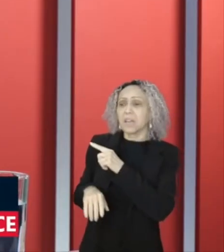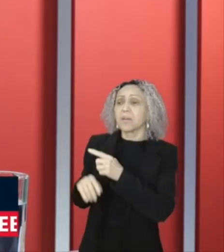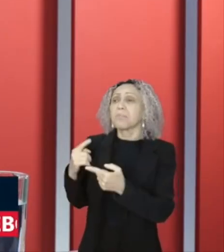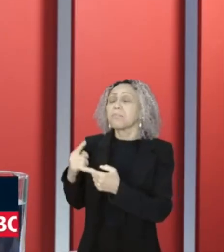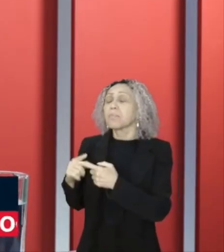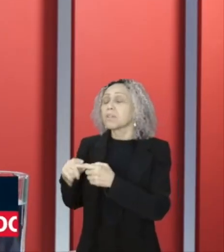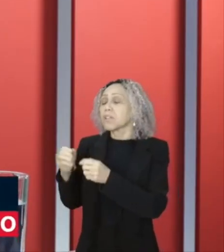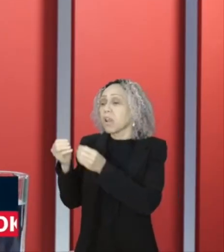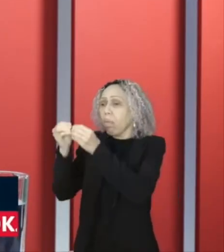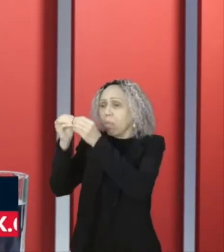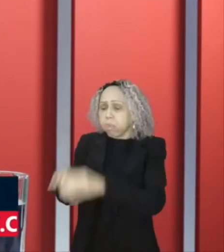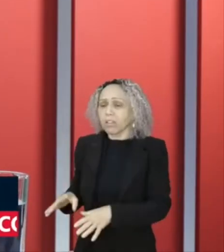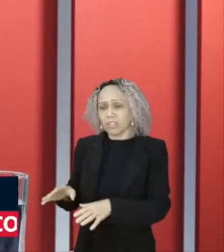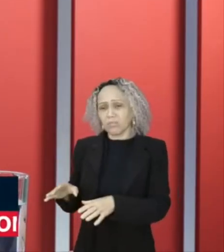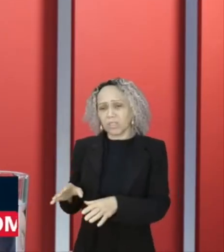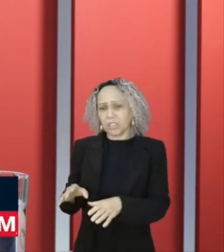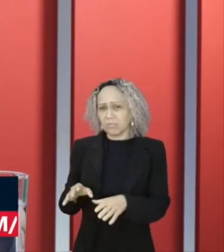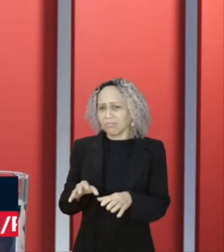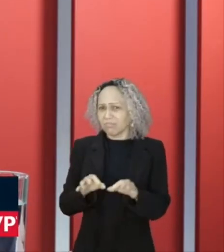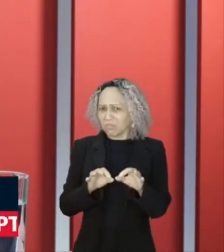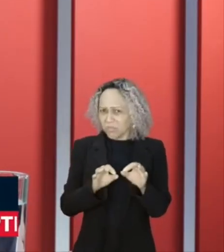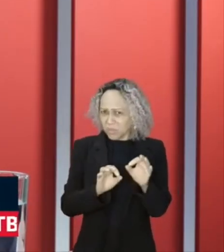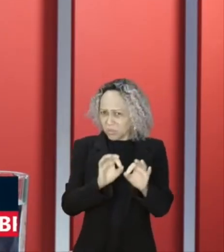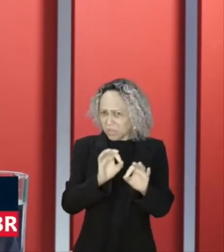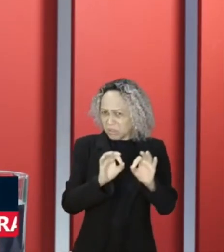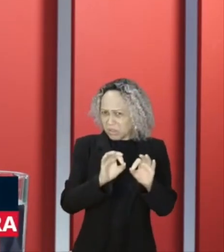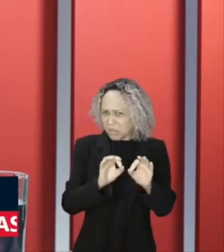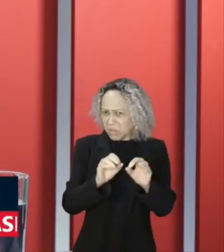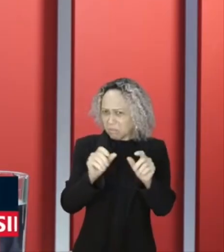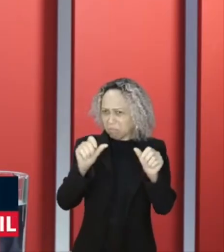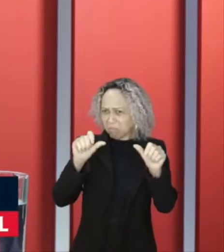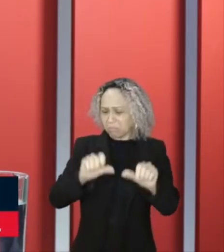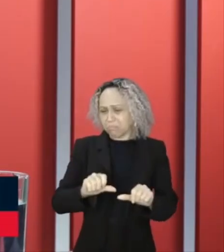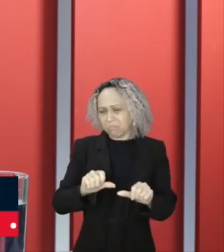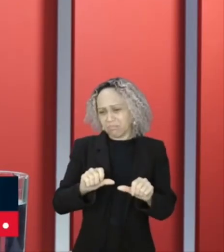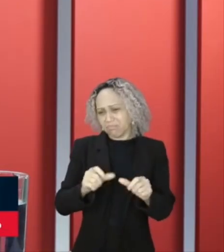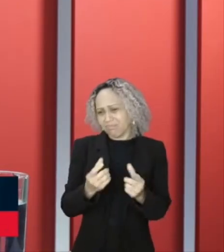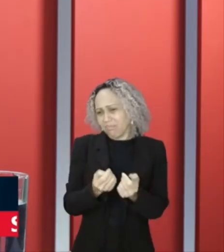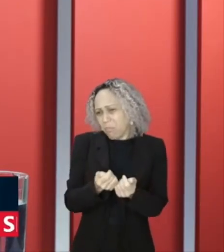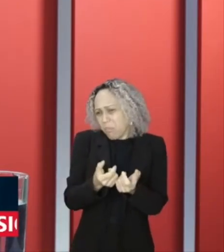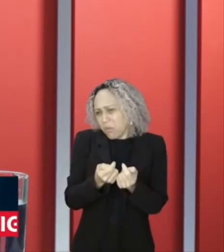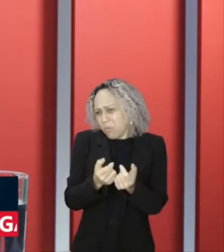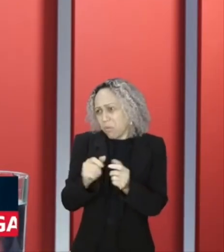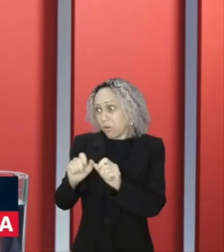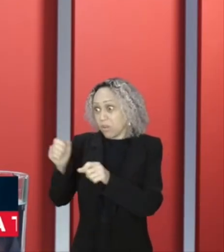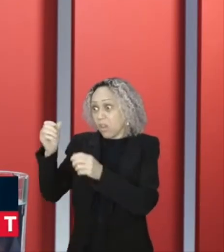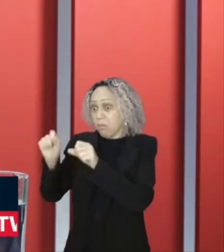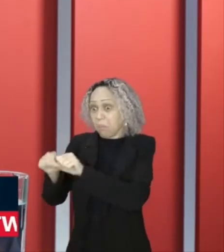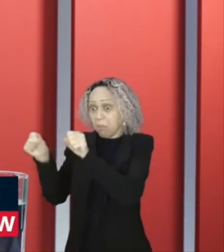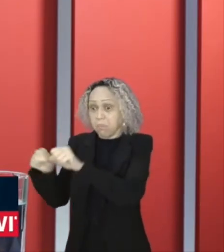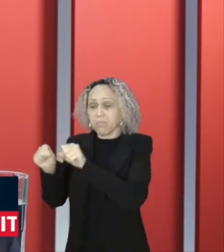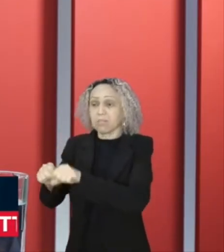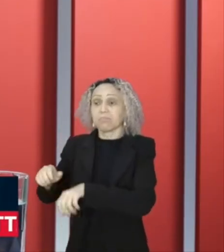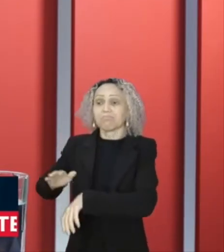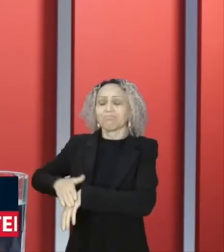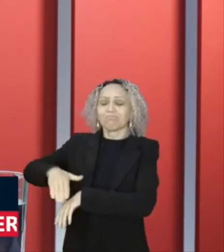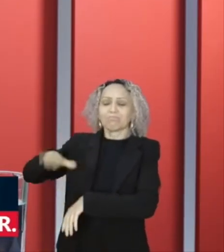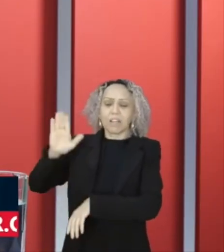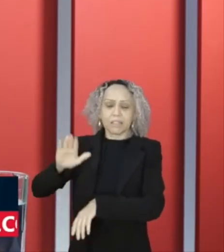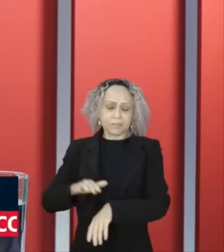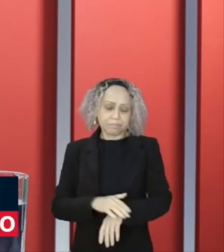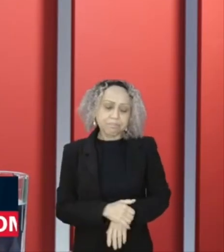pautados pela busca de uma sociedade menos desigual, mais igualitária, um país justo, com eixos